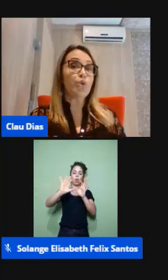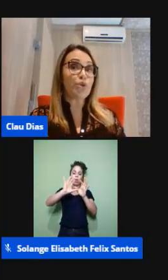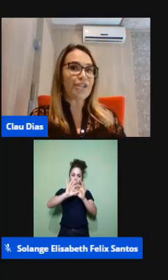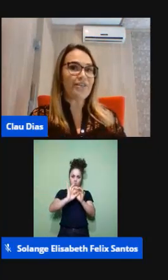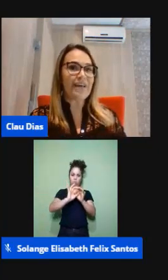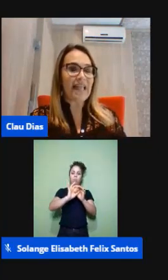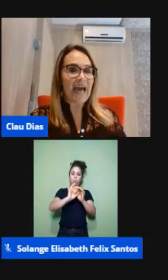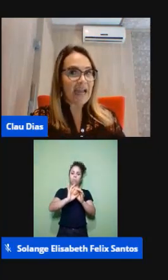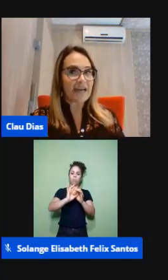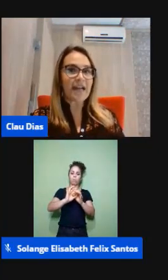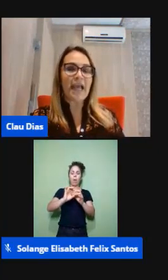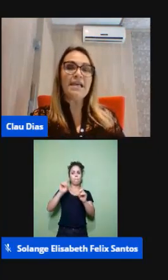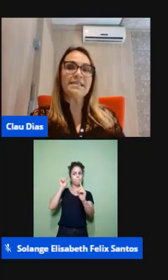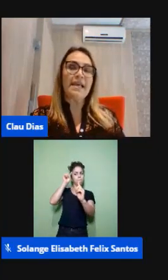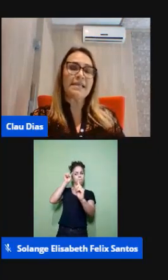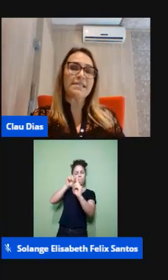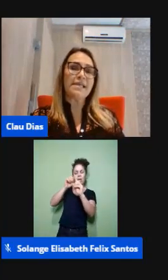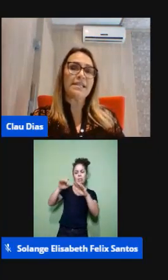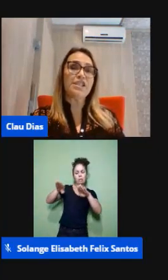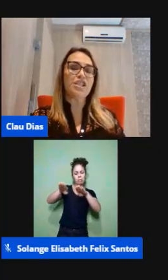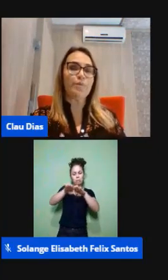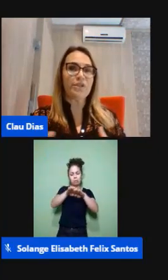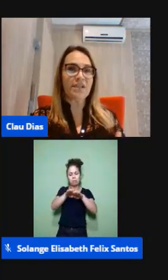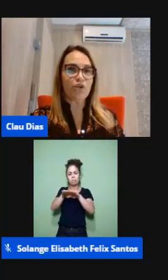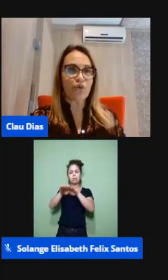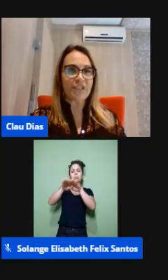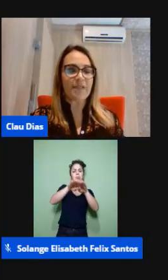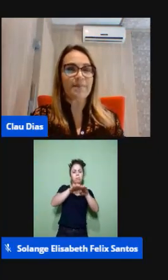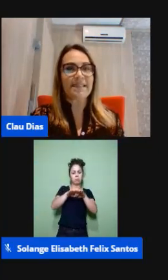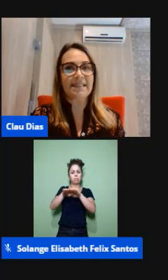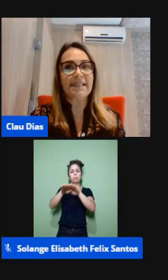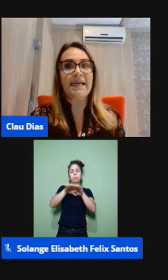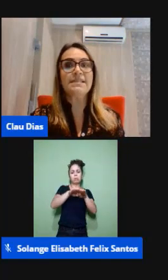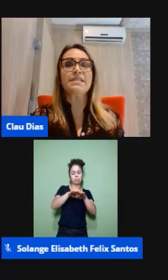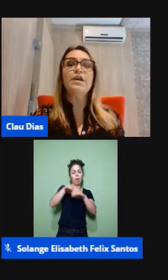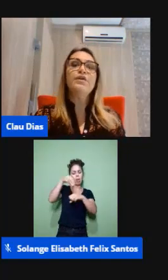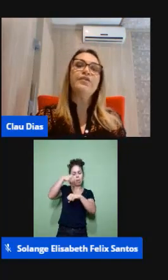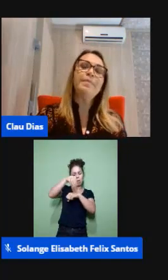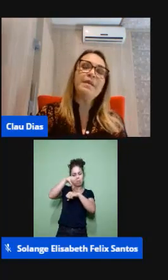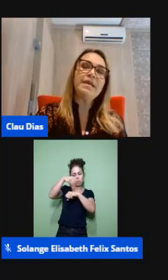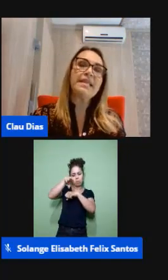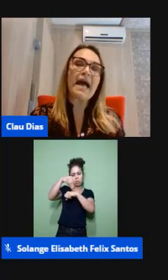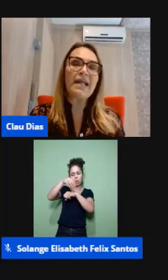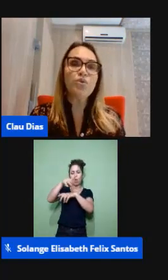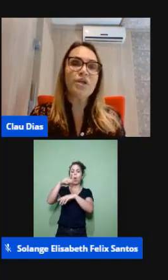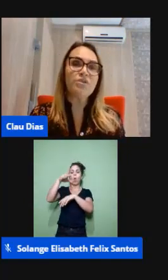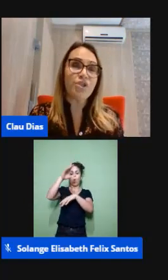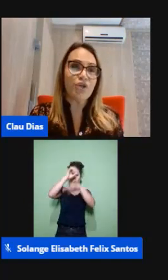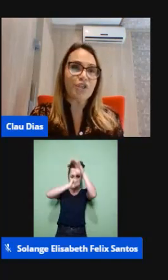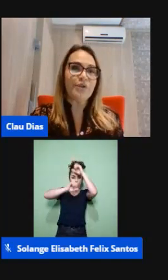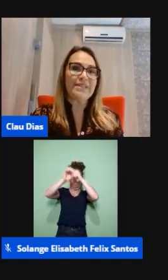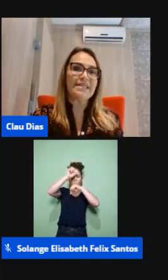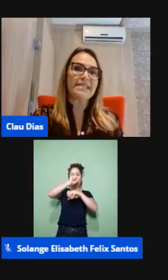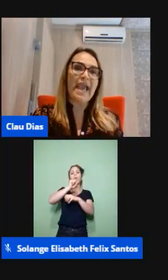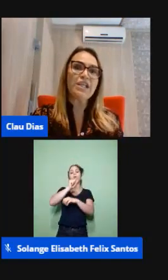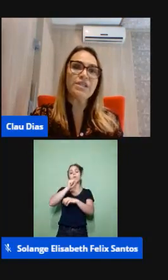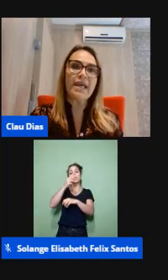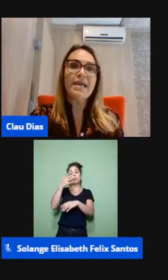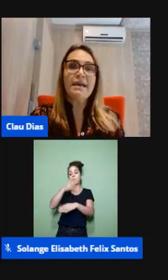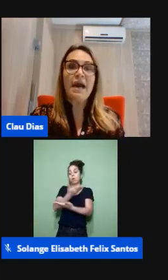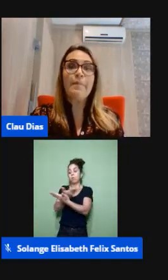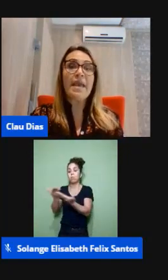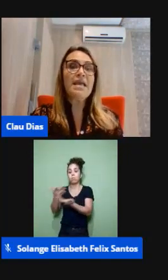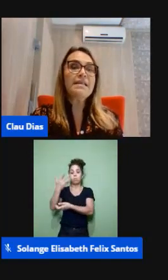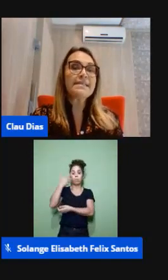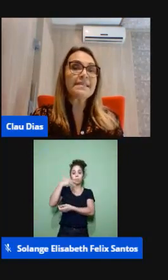com o intuito de nivelar, né, essa distribuição de conhecimento para essas crianças, foi implementado no ano de 2017,